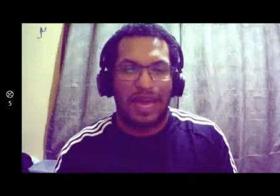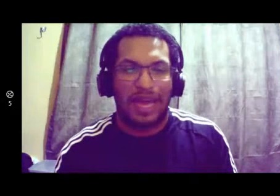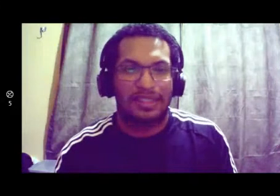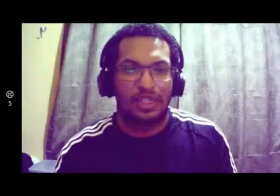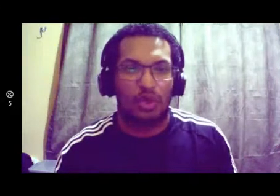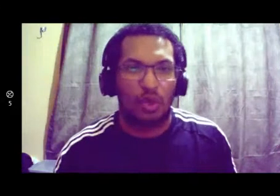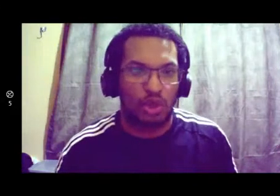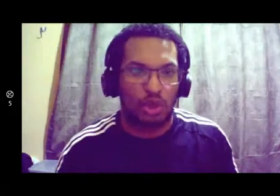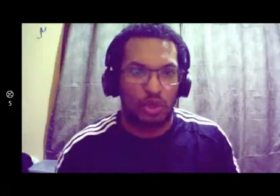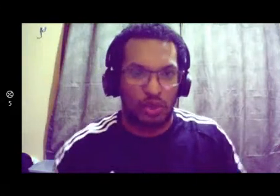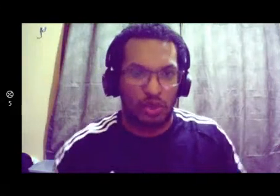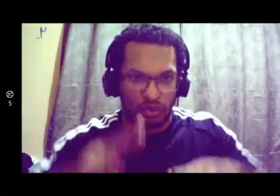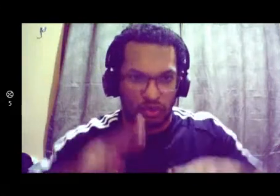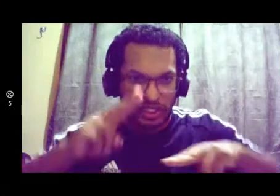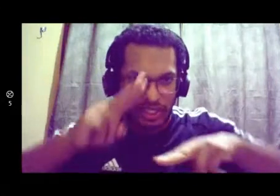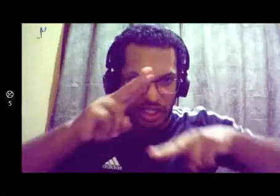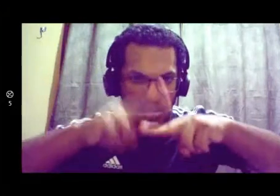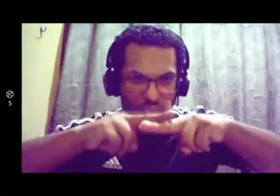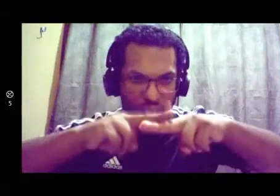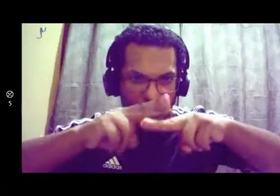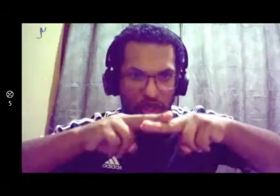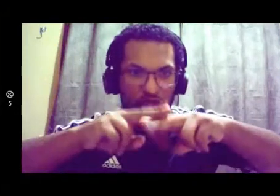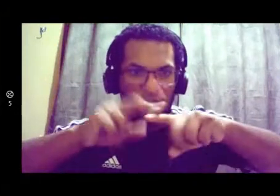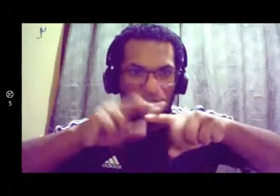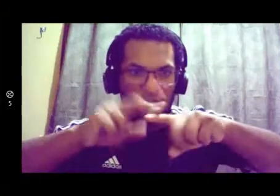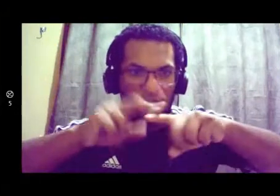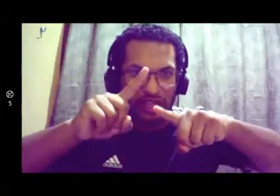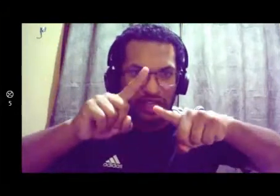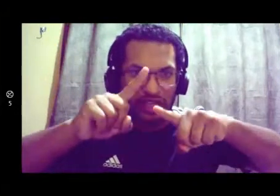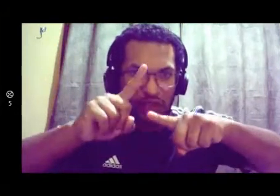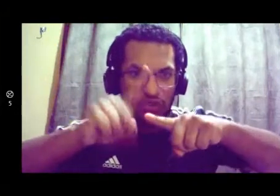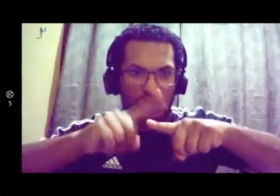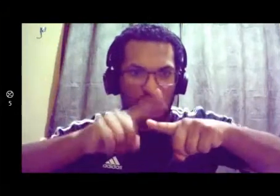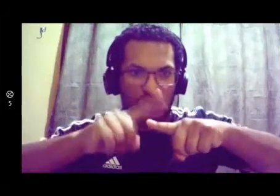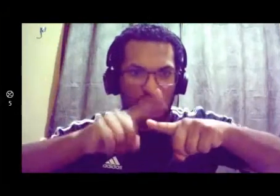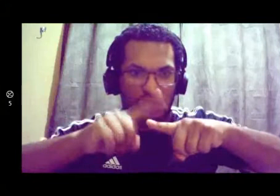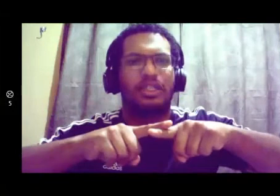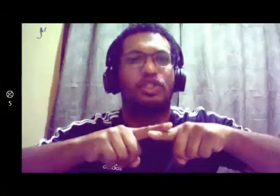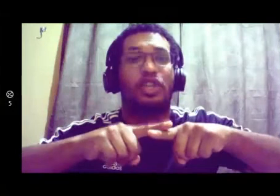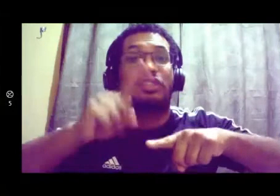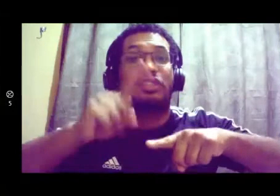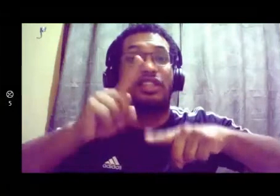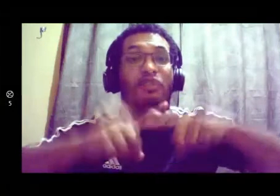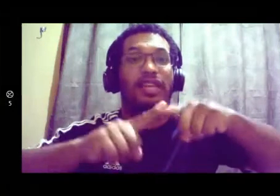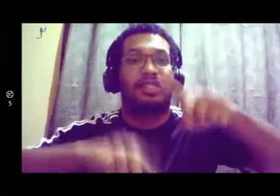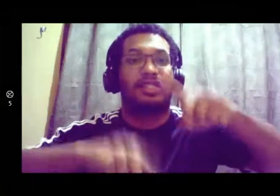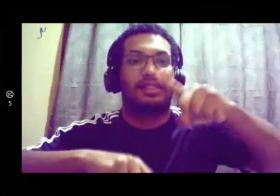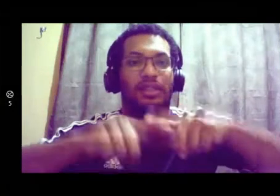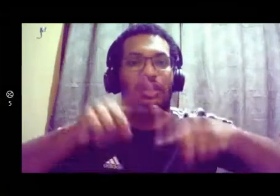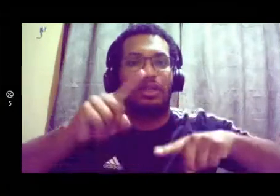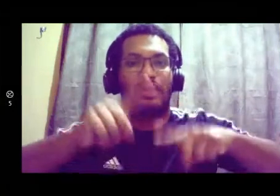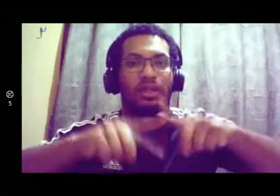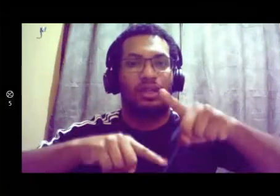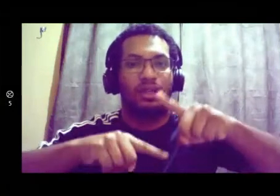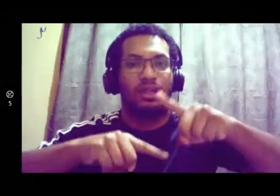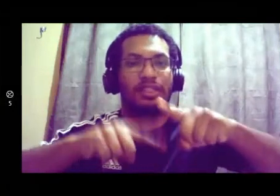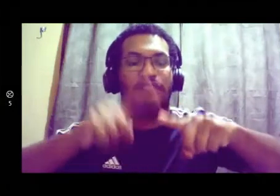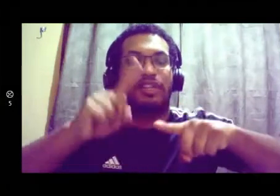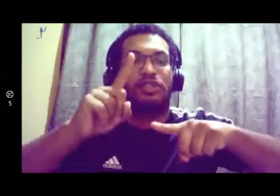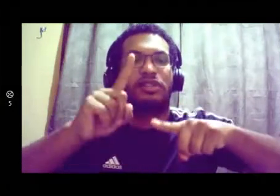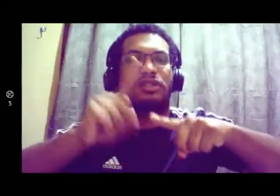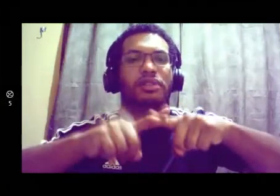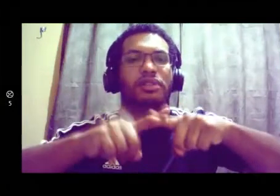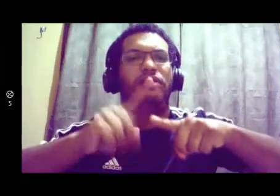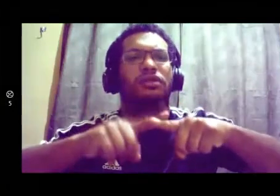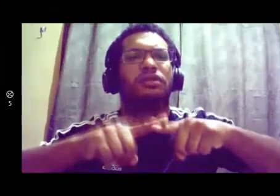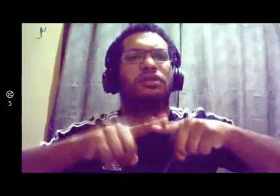É parecido com um junho com 2 dedinhos. Só que você faz um dedinho só. Você faz assim. Só que você não faz assim, ó. Você faz